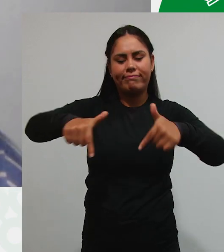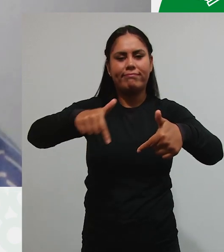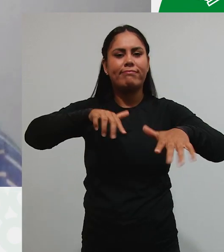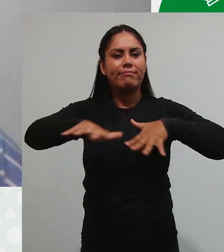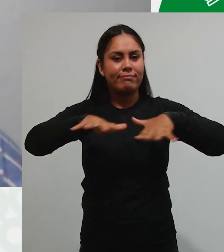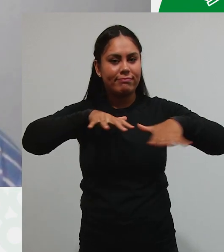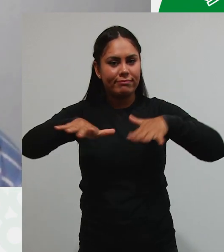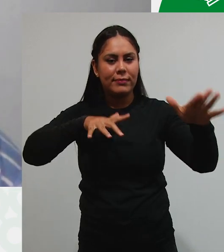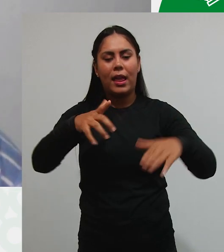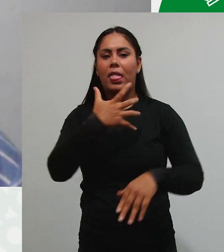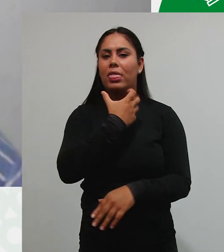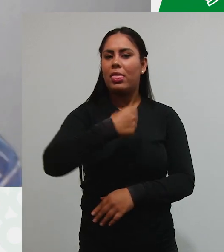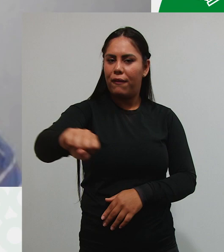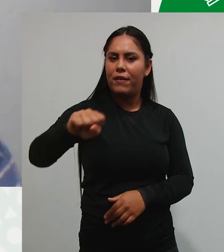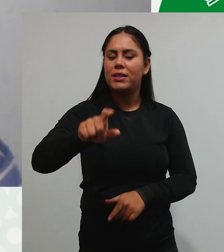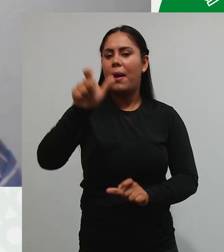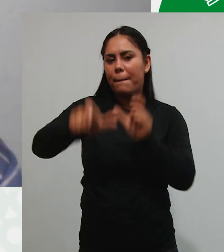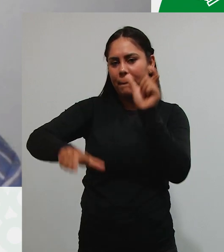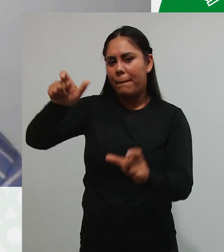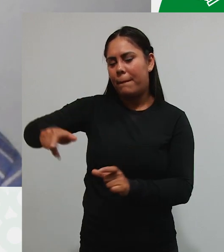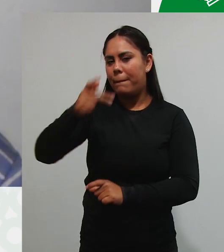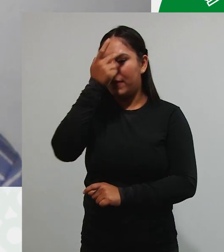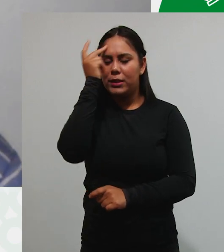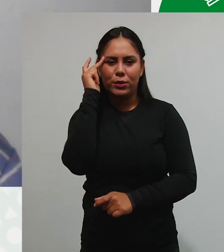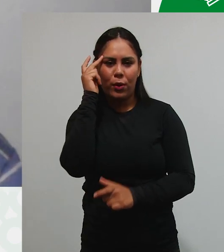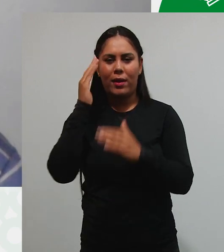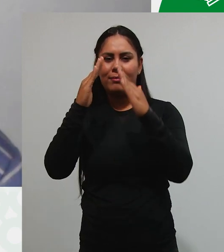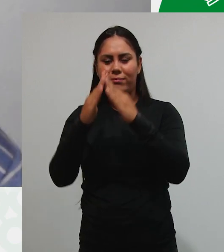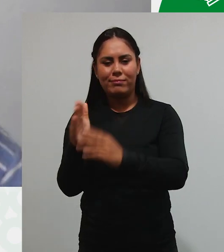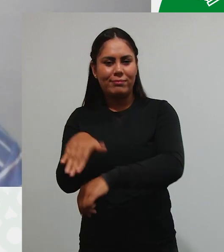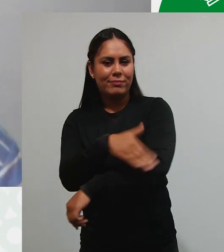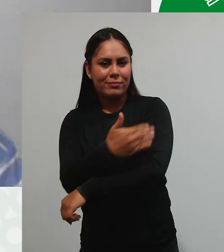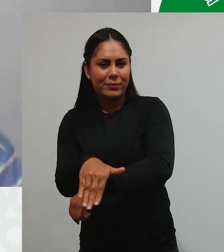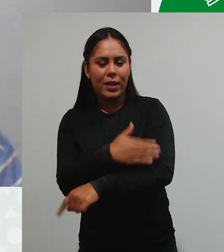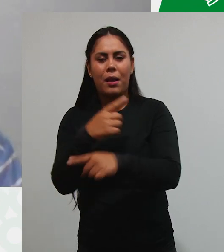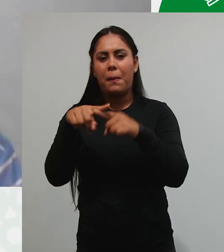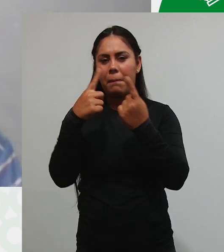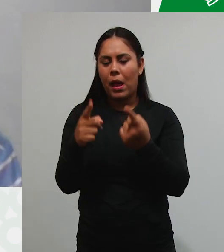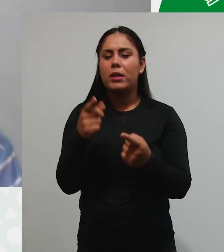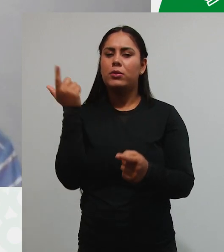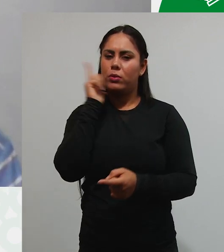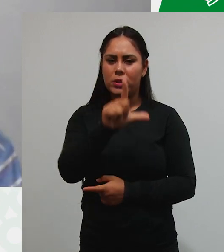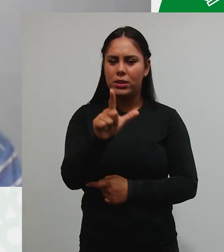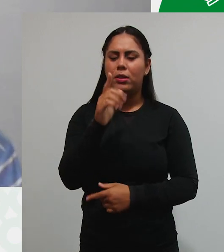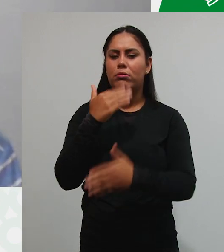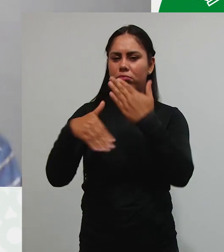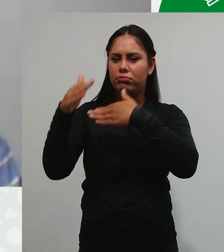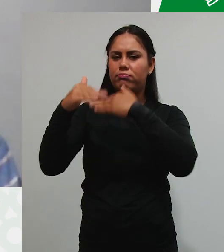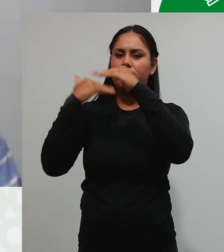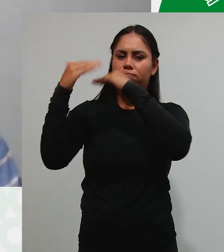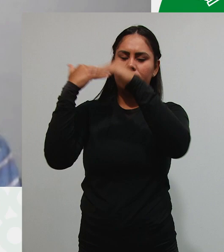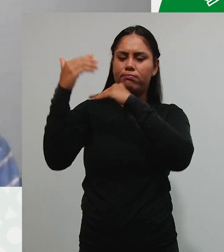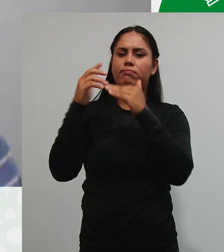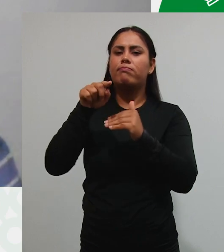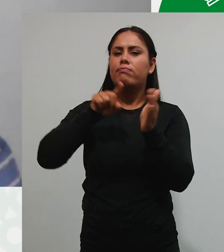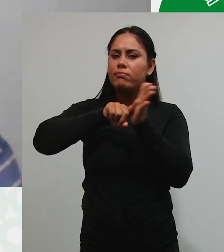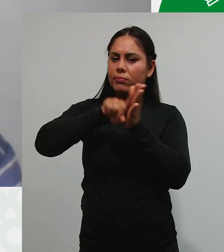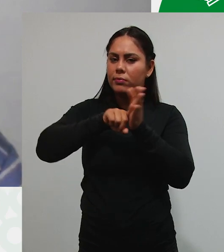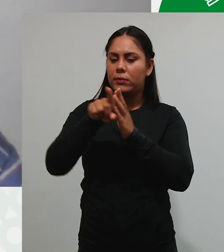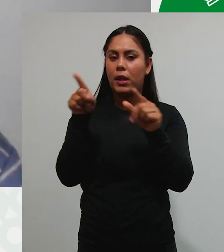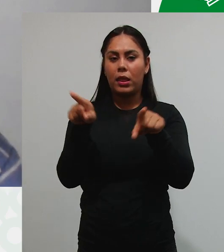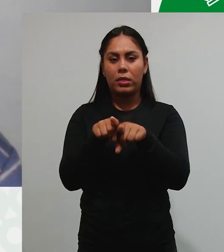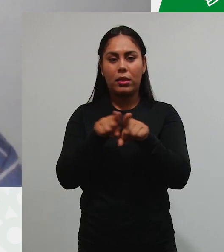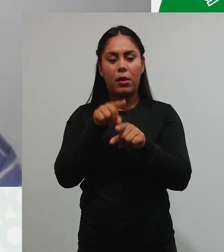dessas pessoas que estavam em situação de rua. Mas consigo desenvolver a pesquisa e isso gera uma tese